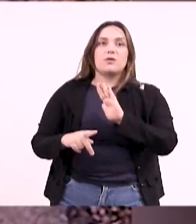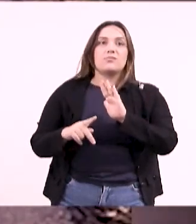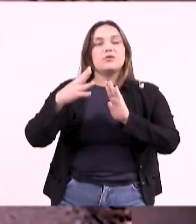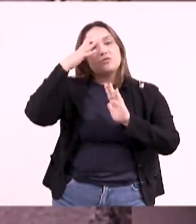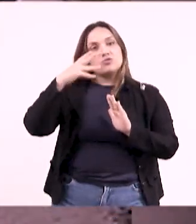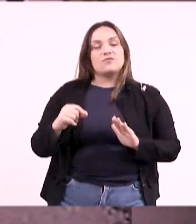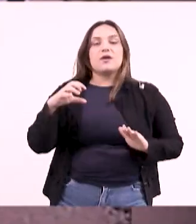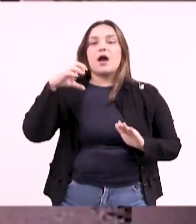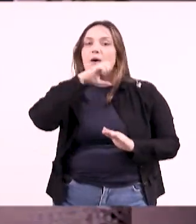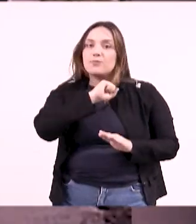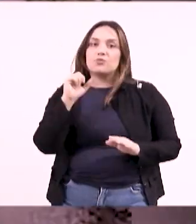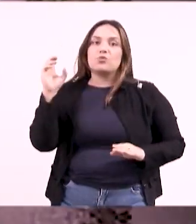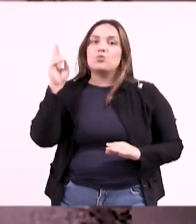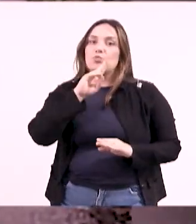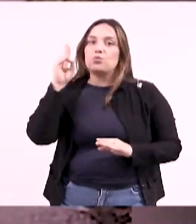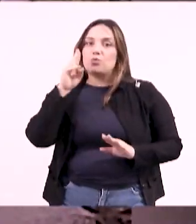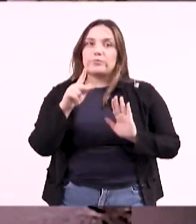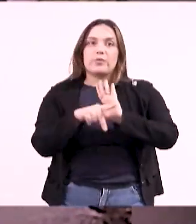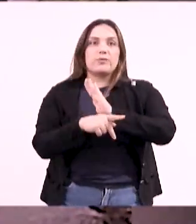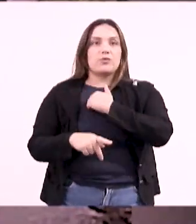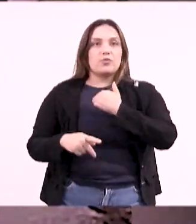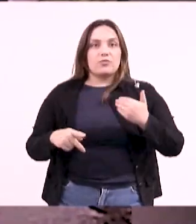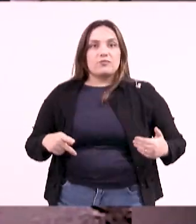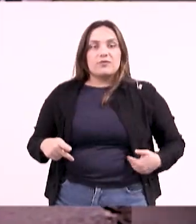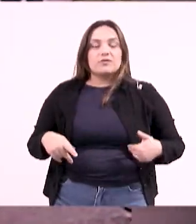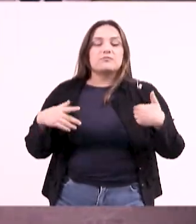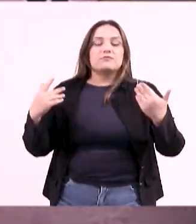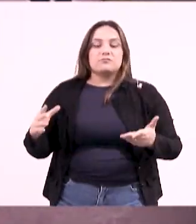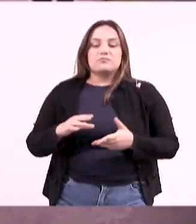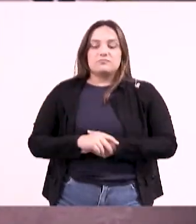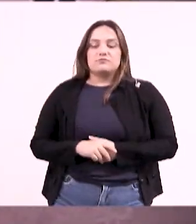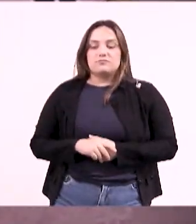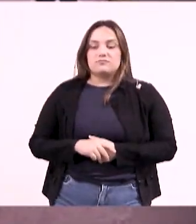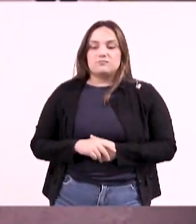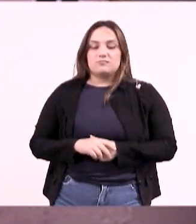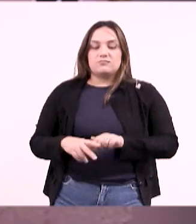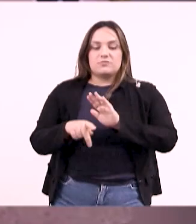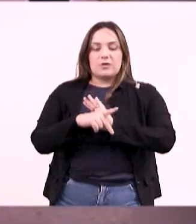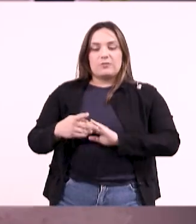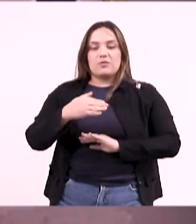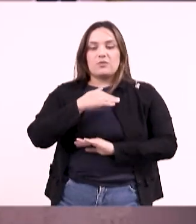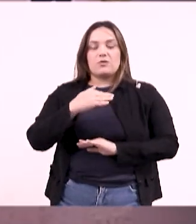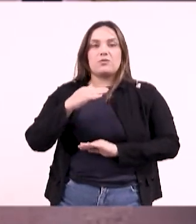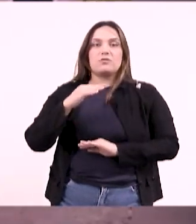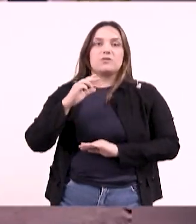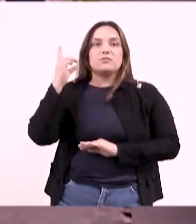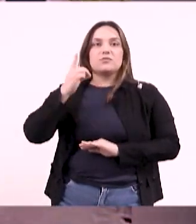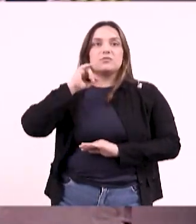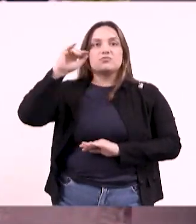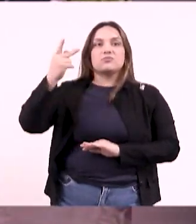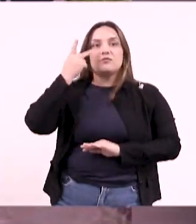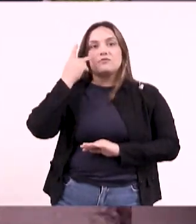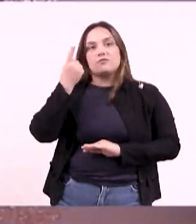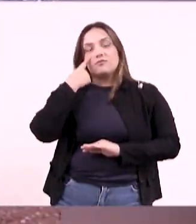providências imediatas pelo governo do estado, pela Defesa Civil, foi feito pelo deputado João Henrique. A gente confere a fala do deputado agora na